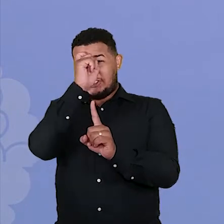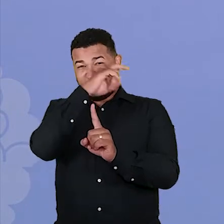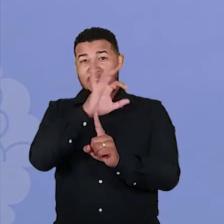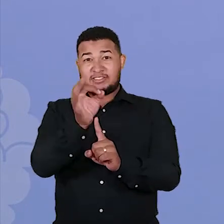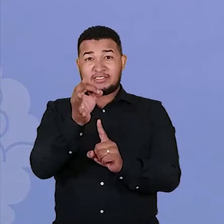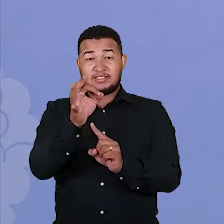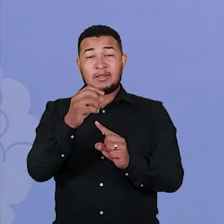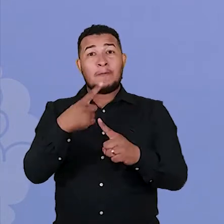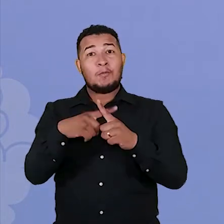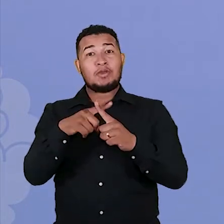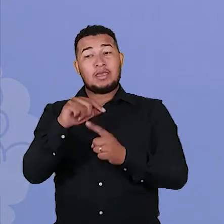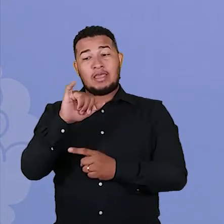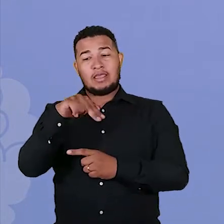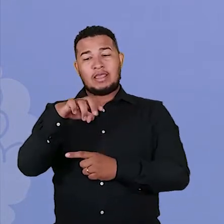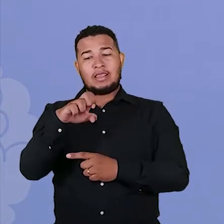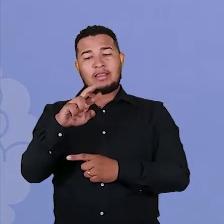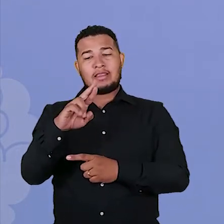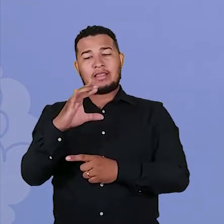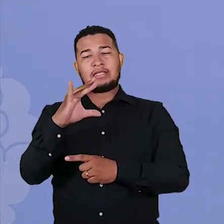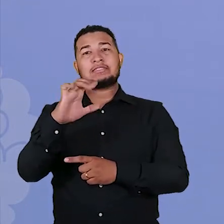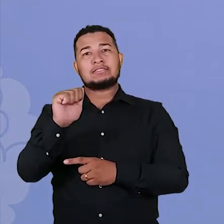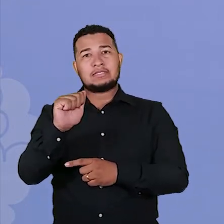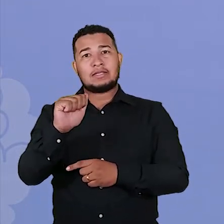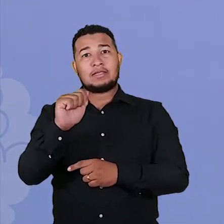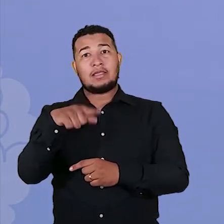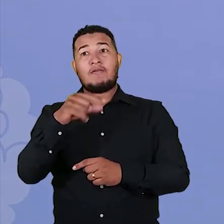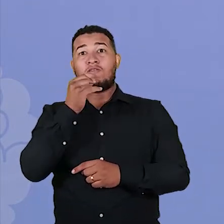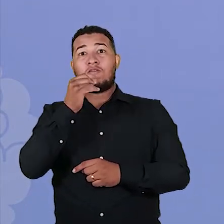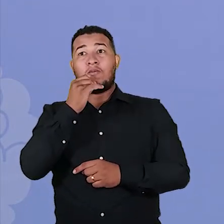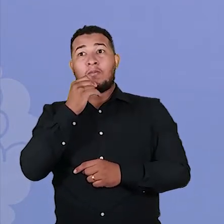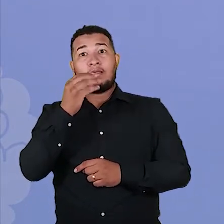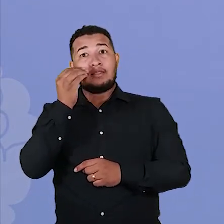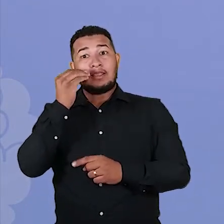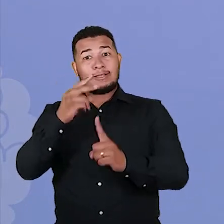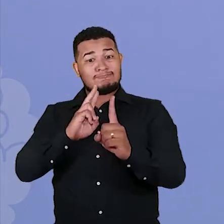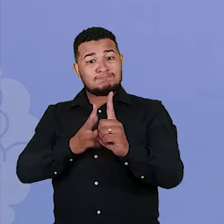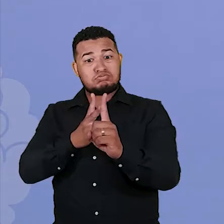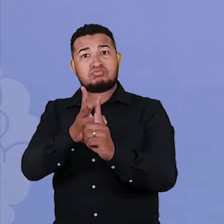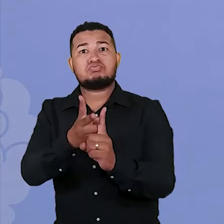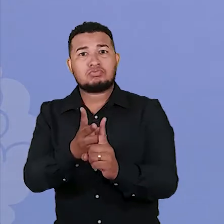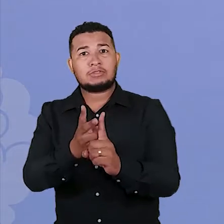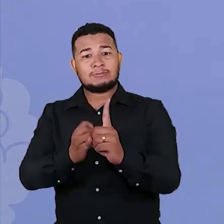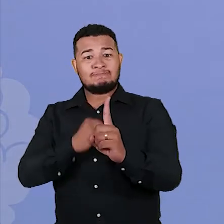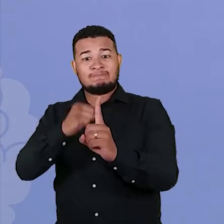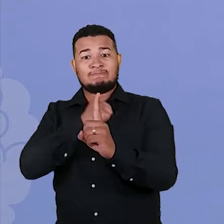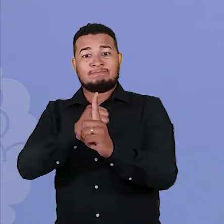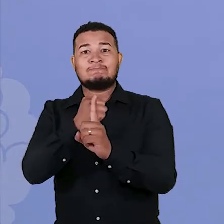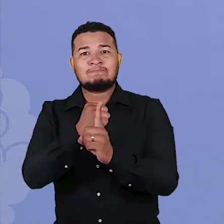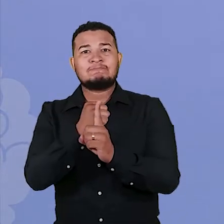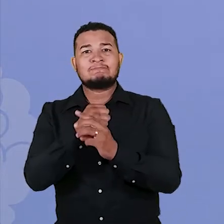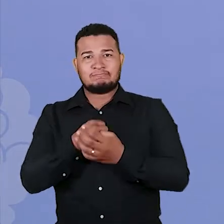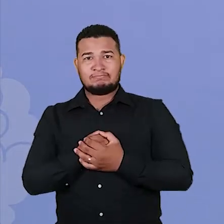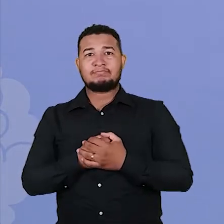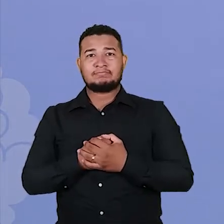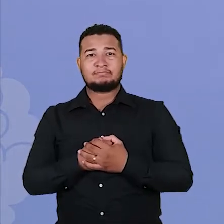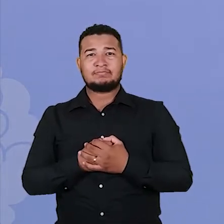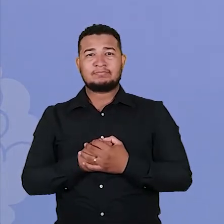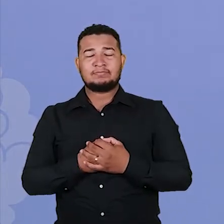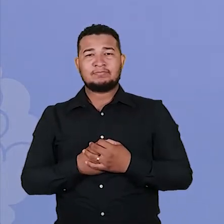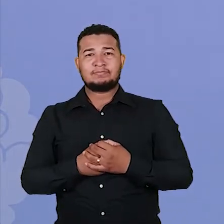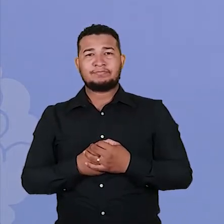difícil parar? É porque a inércia, ela é o quê? A sua tendência de continuar aquele movimento, tá?